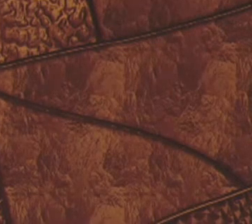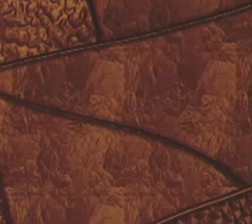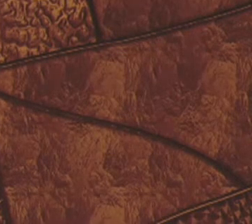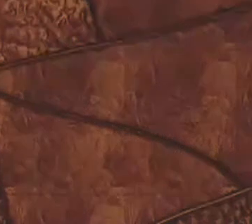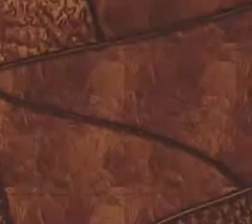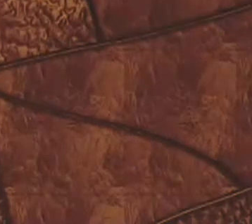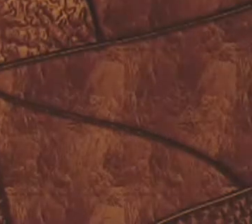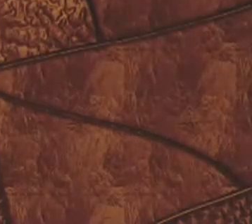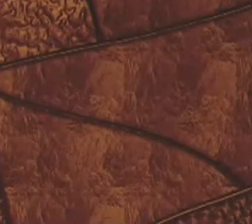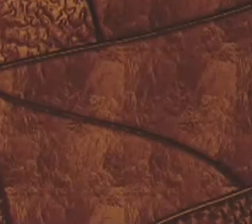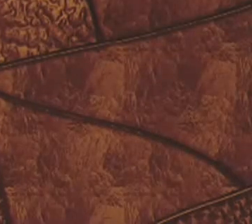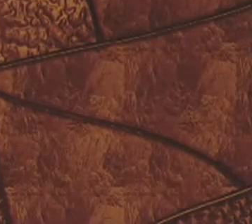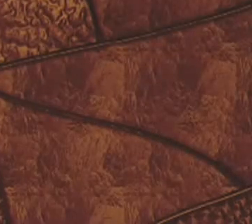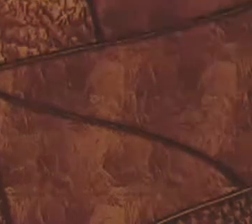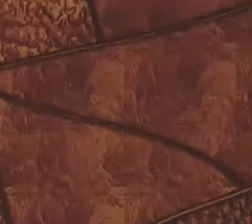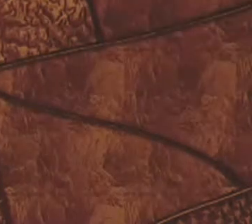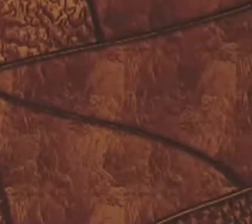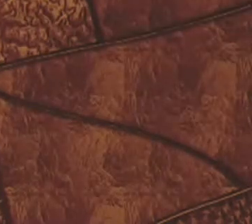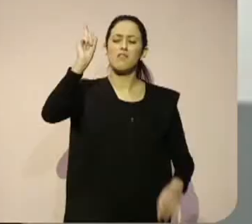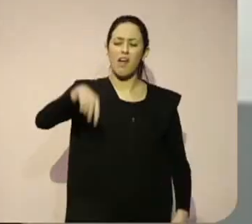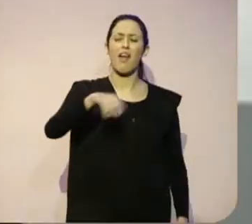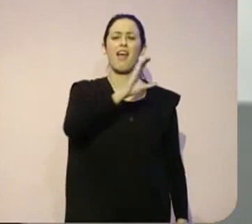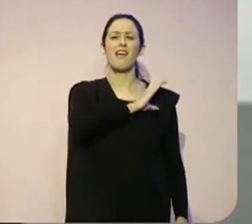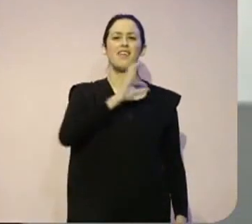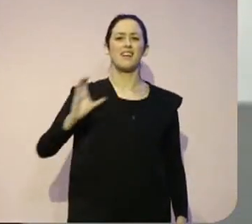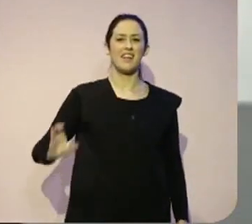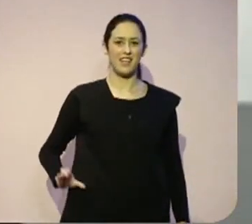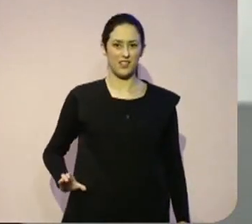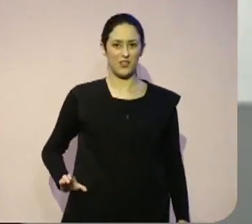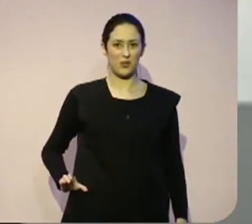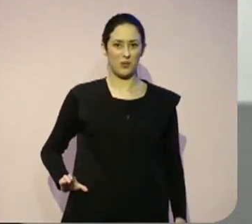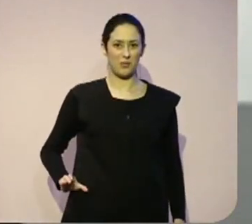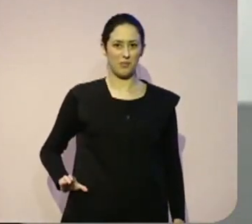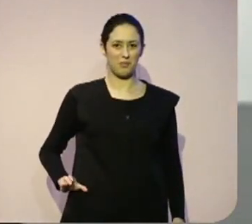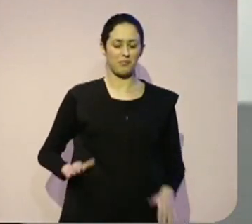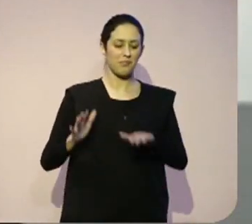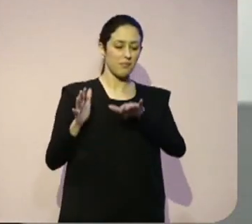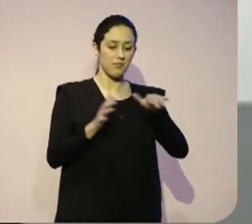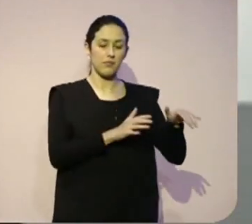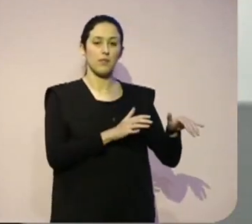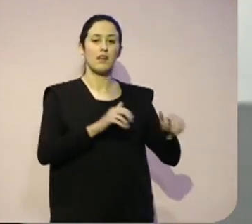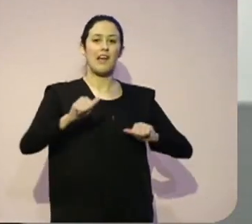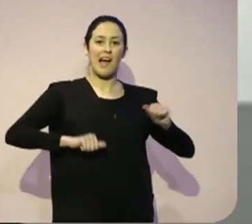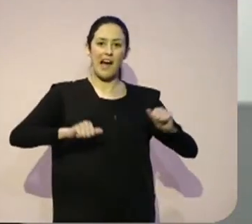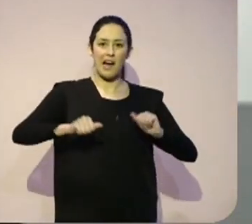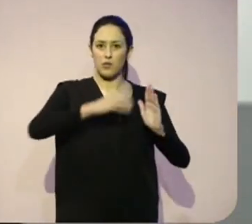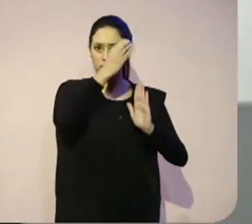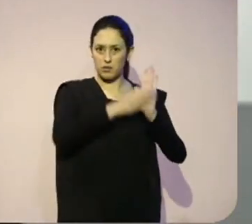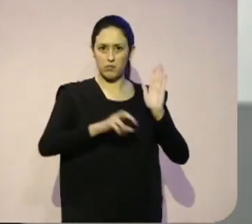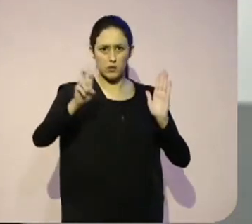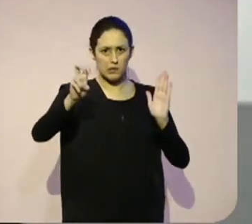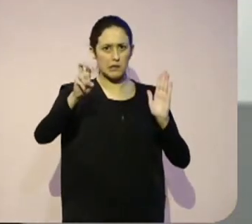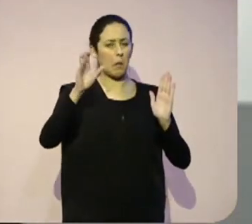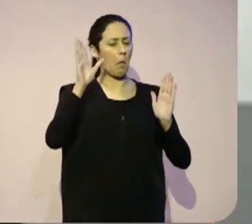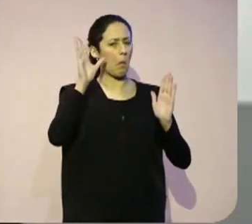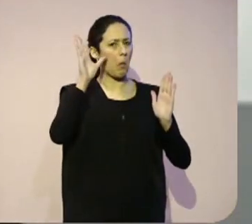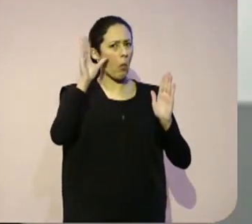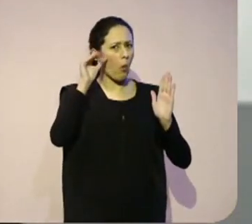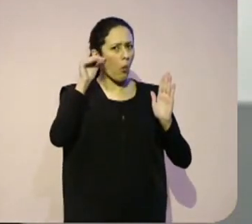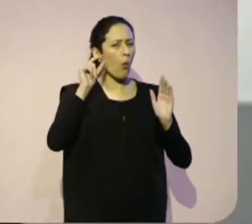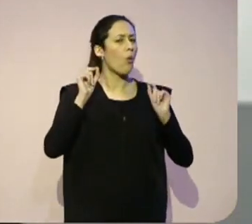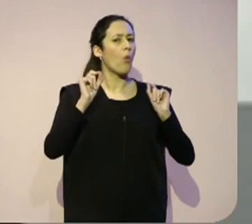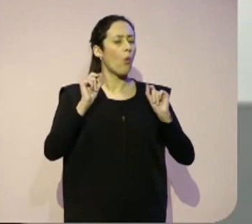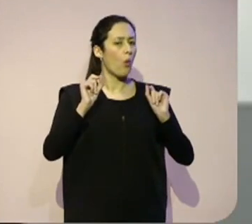Jesus é o Cristo. O capítulo 5 de Atos é um capítulo bem curioso.